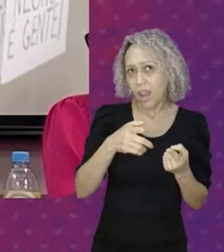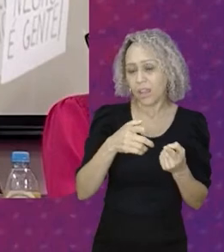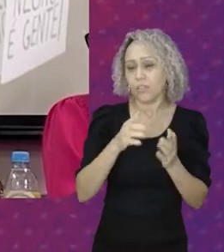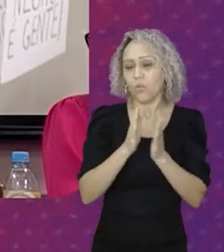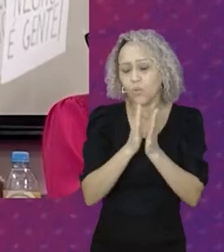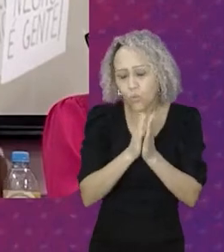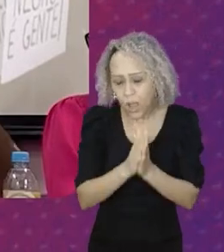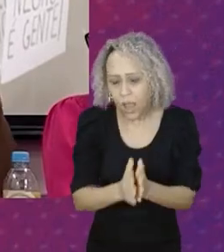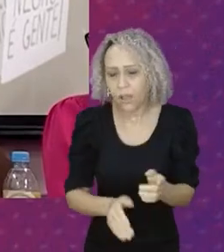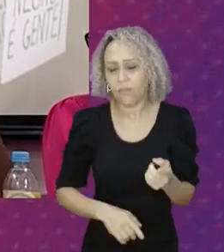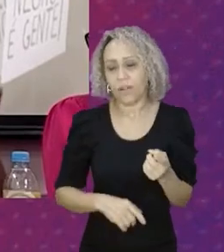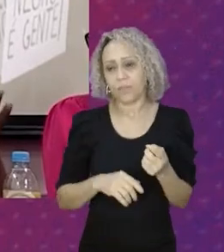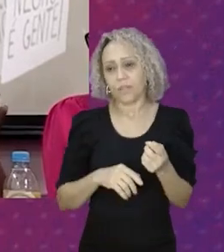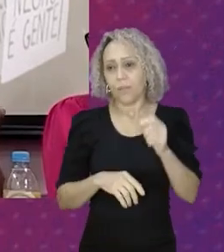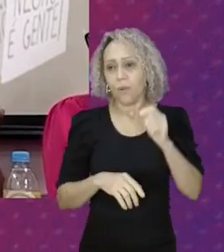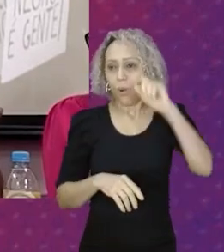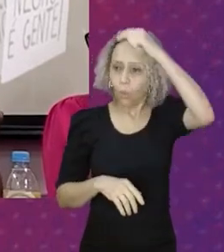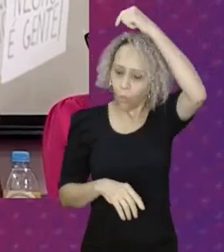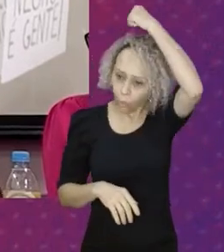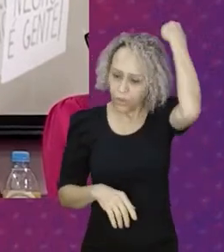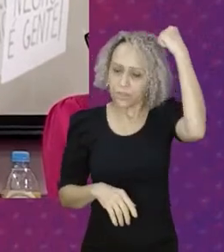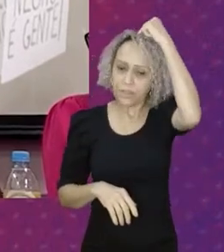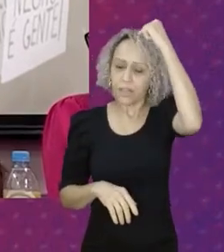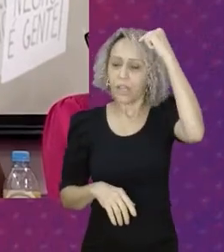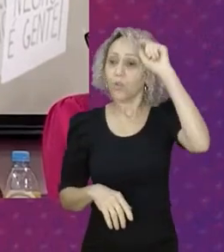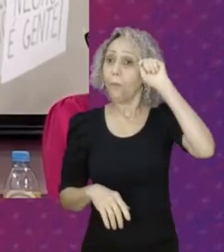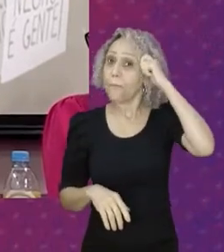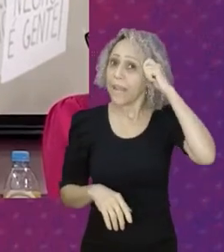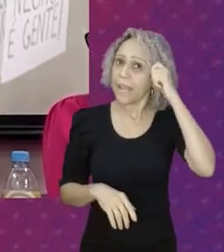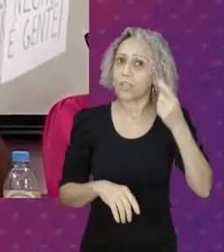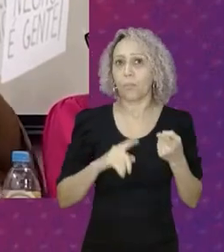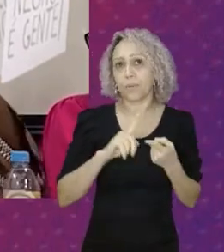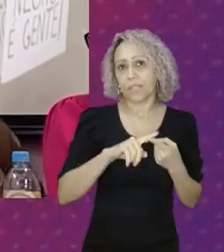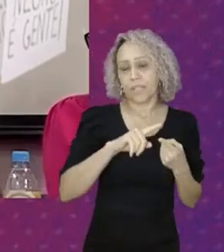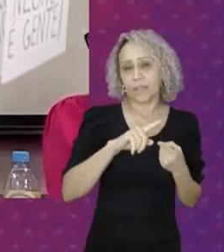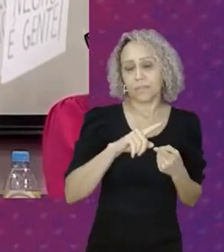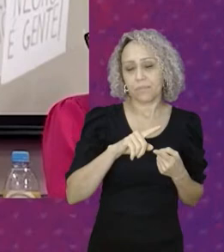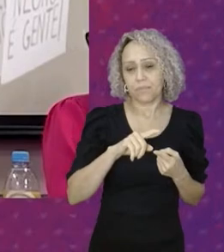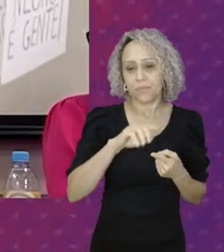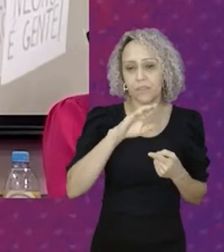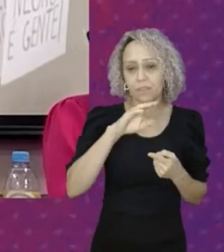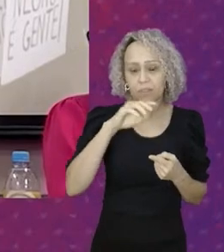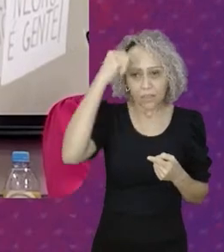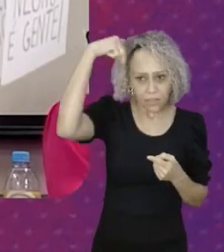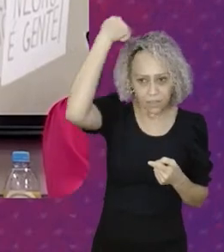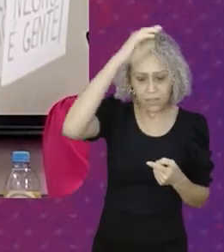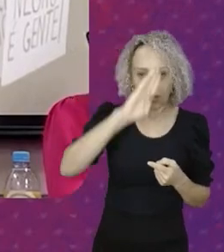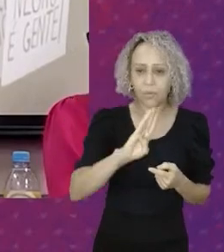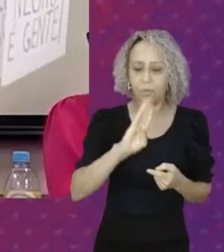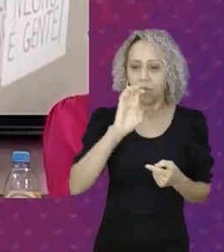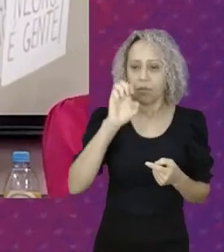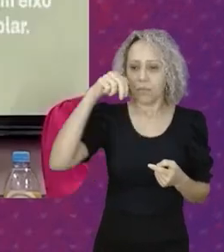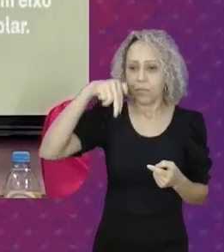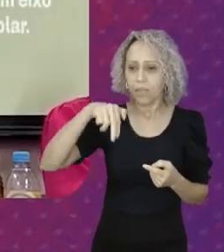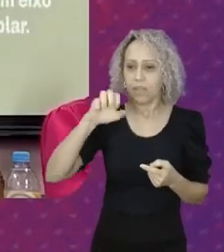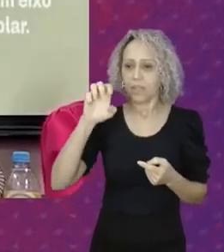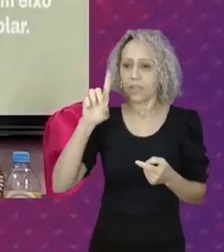é? Então, várias formas de organização. Dentre elas, a luta pela educação. Vamos lá, que eu preciso chegar no mundo de